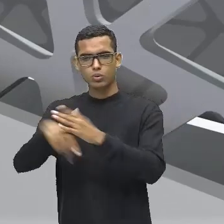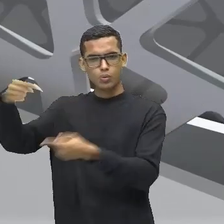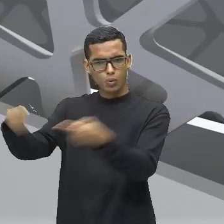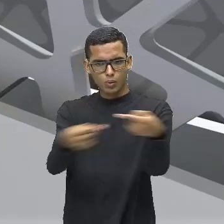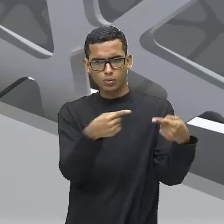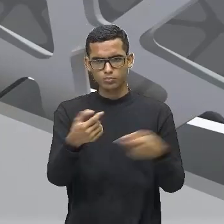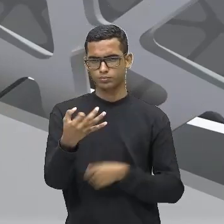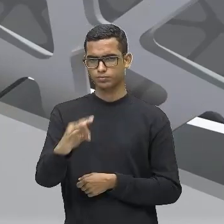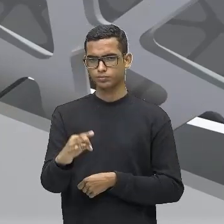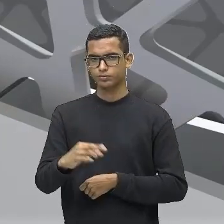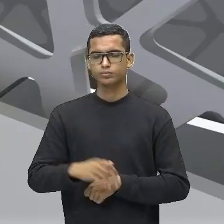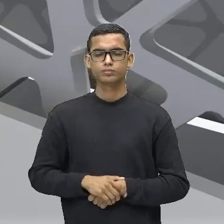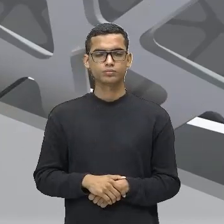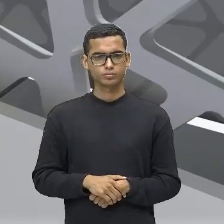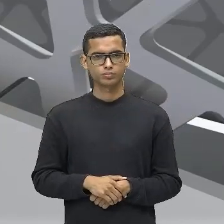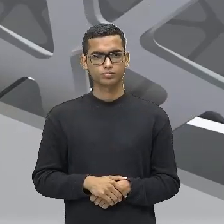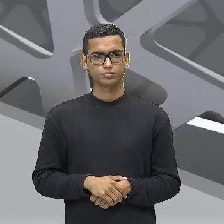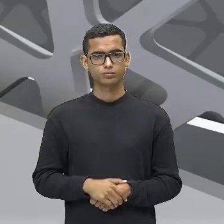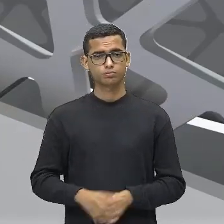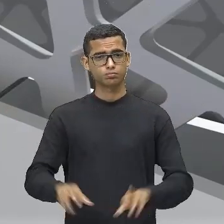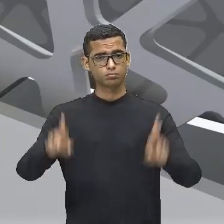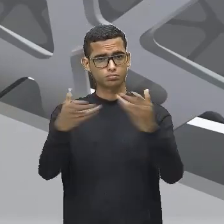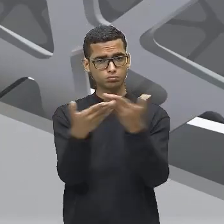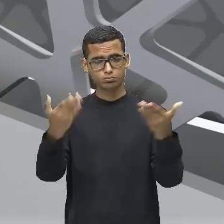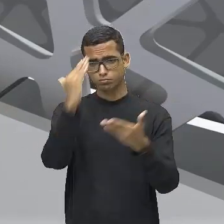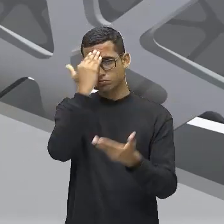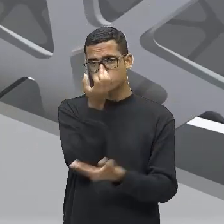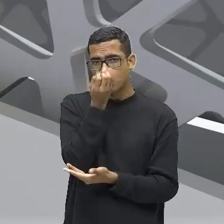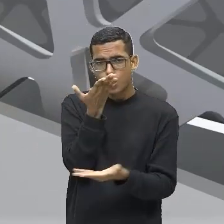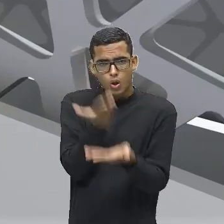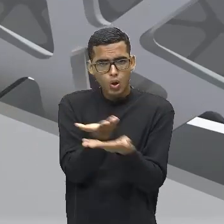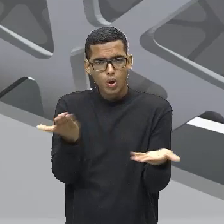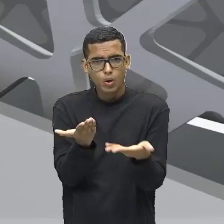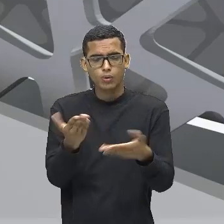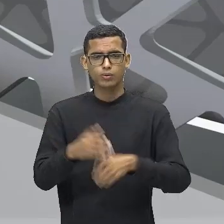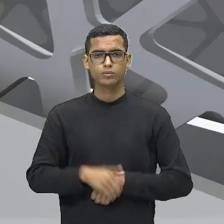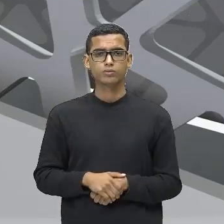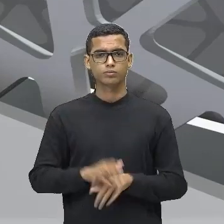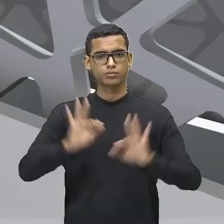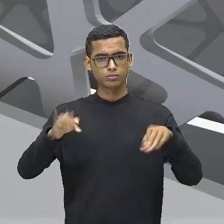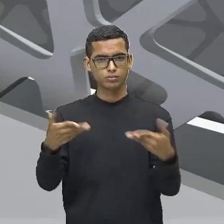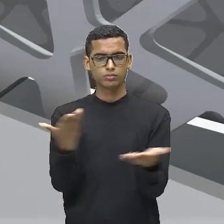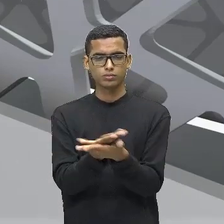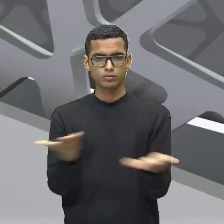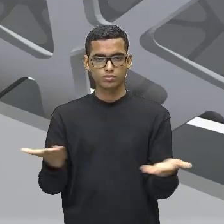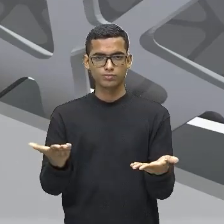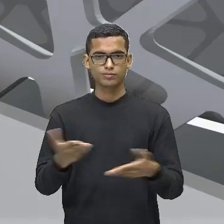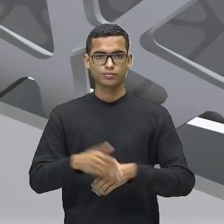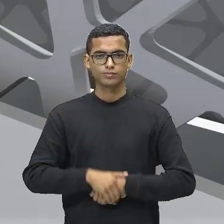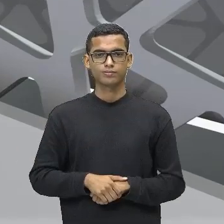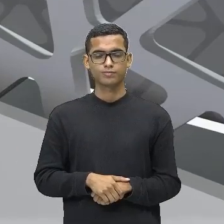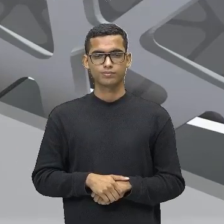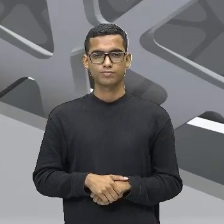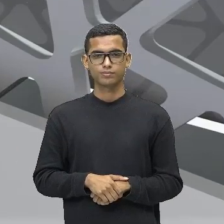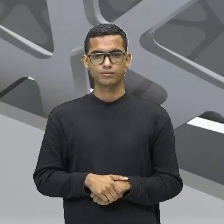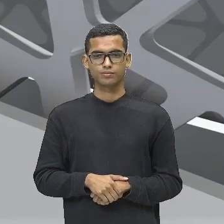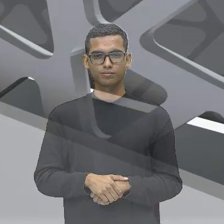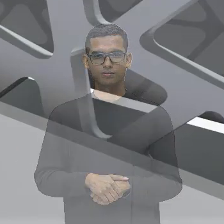debate, ok? Então, espero que todos tenham compreendido e vamos finalizar a nossa aula aqui.